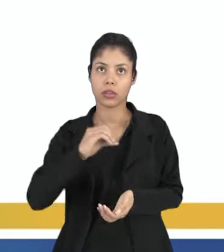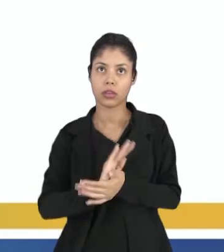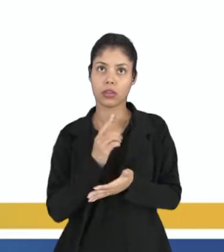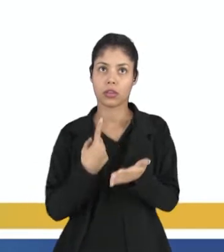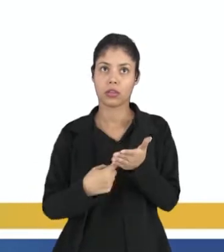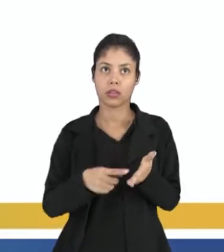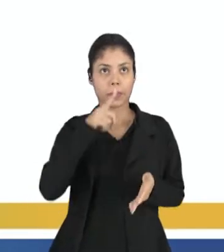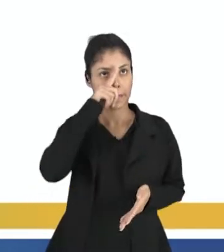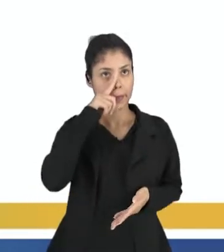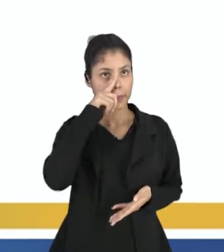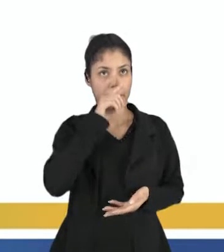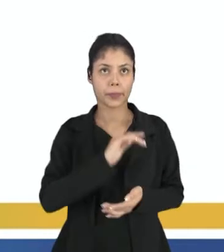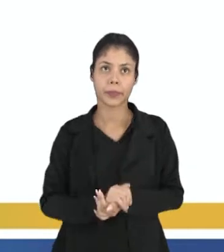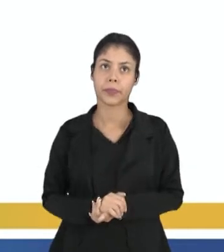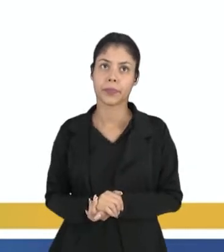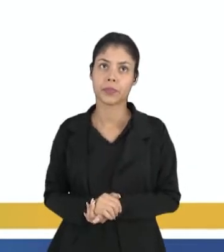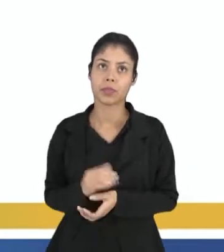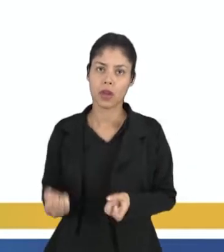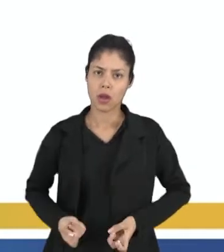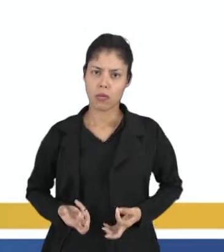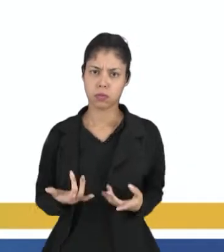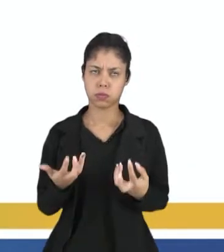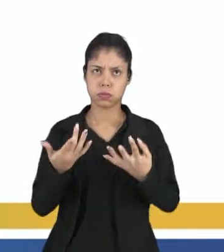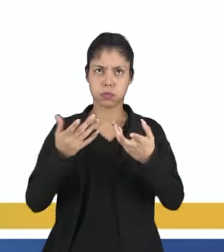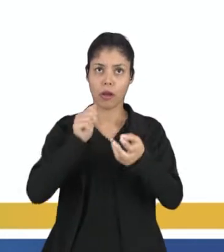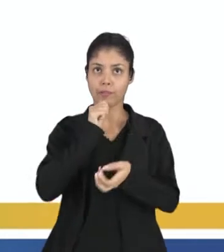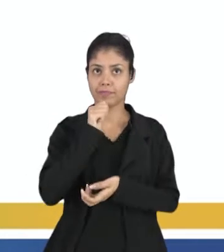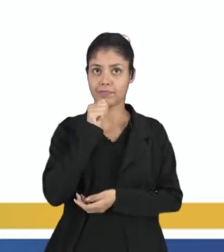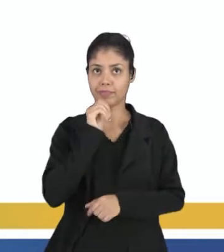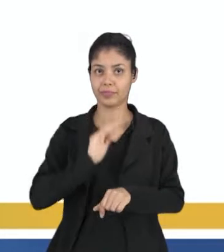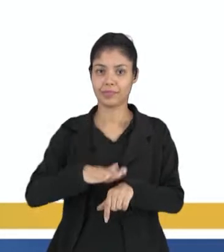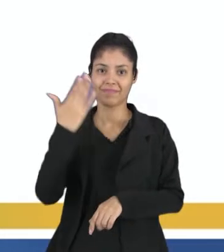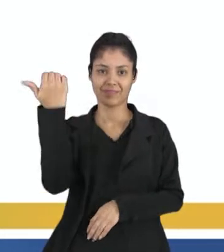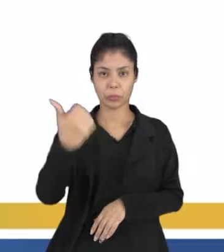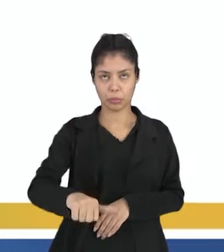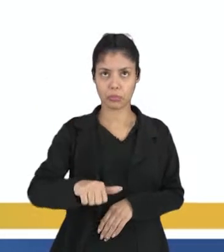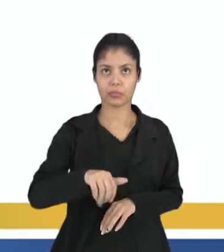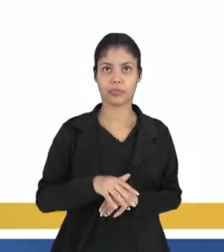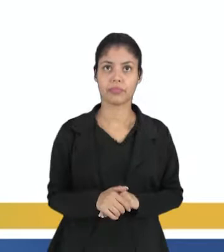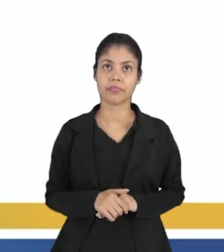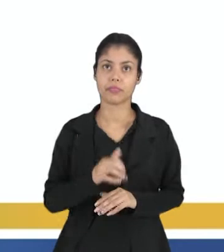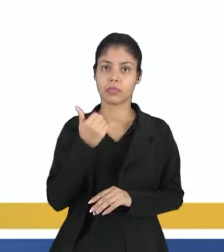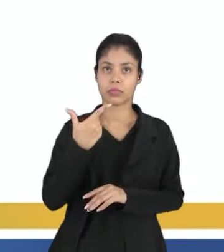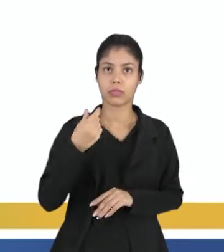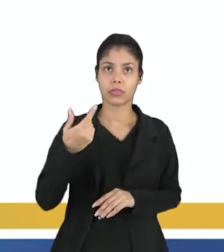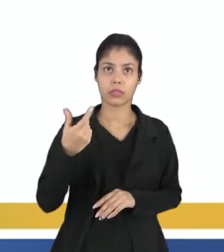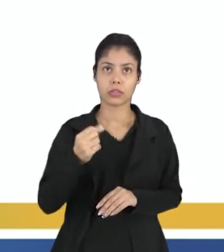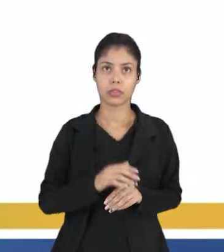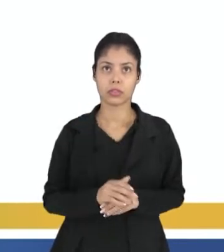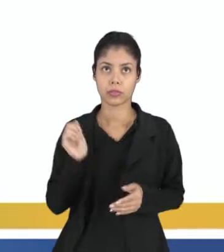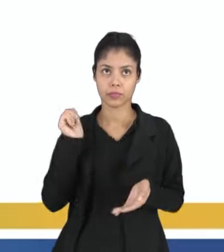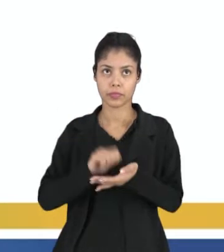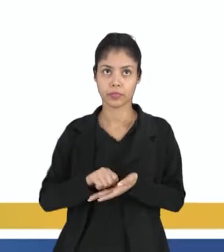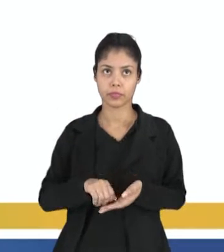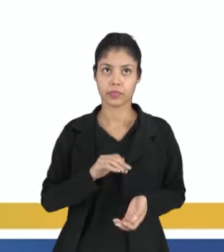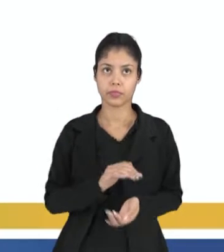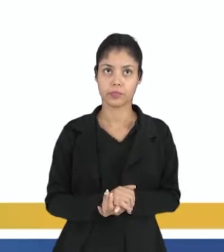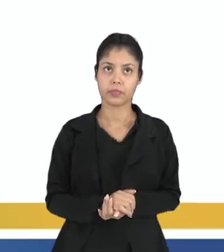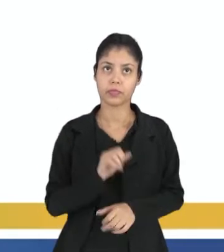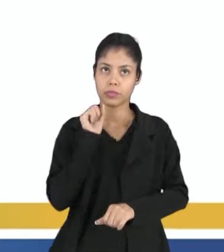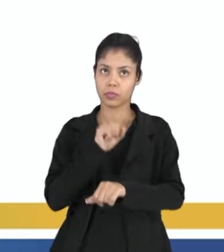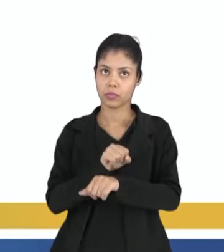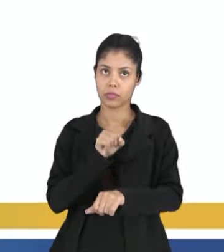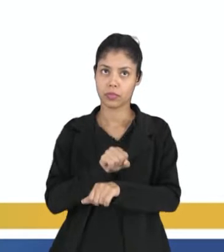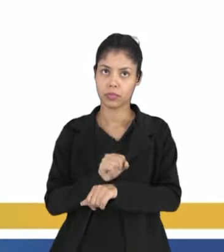2019, é combinação perigosa para incêndios ainda piores que os registrados em